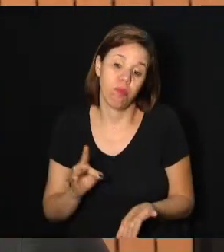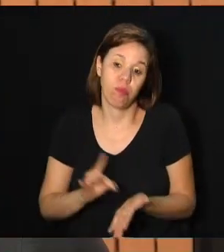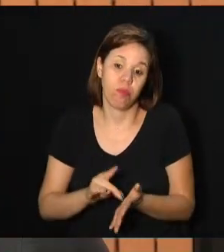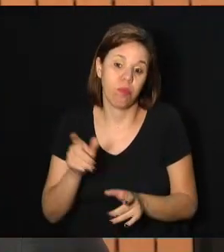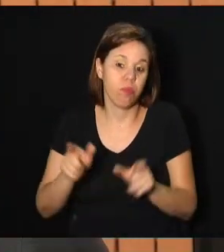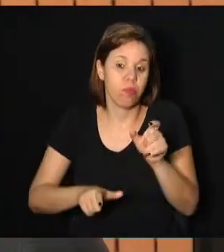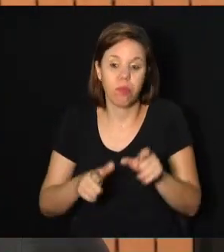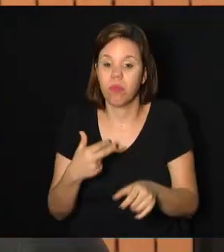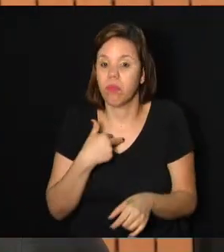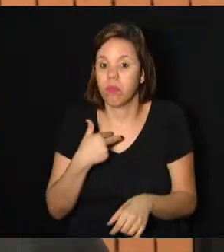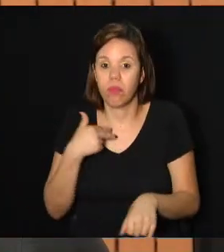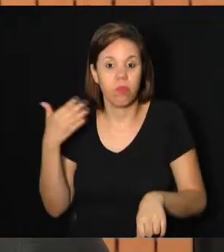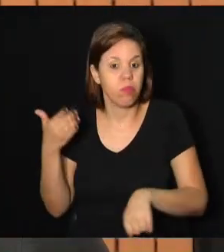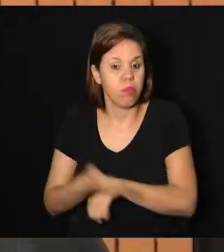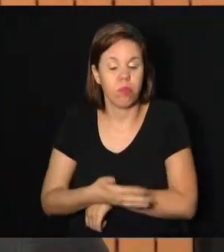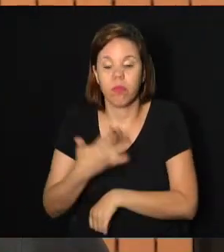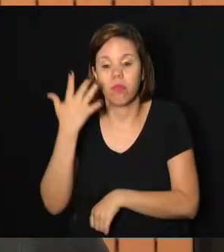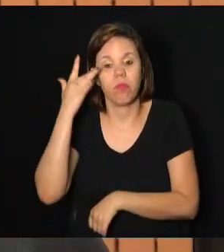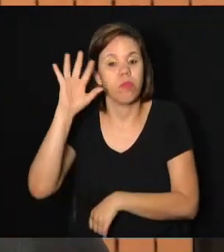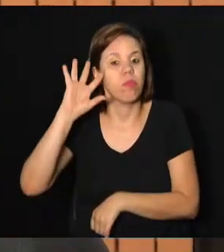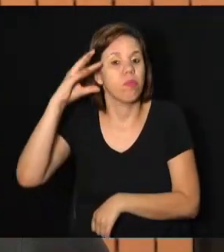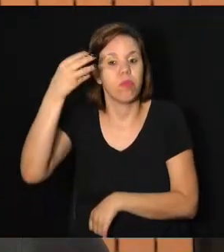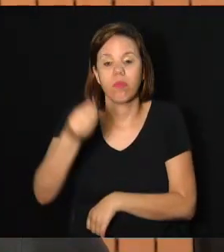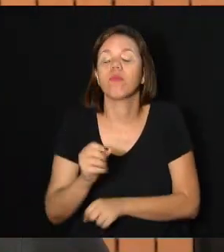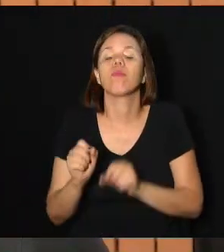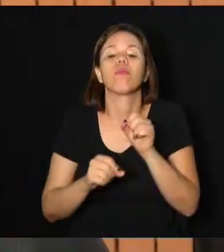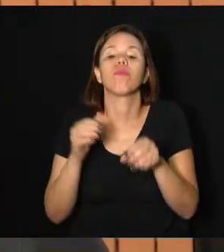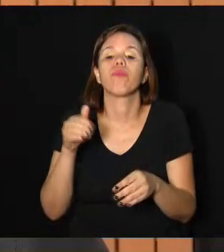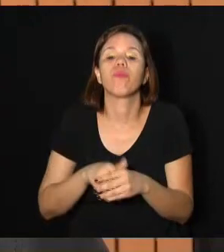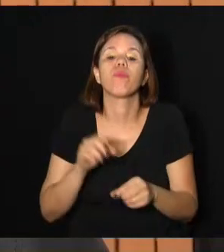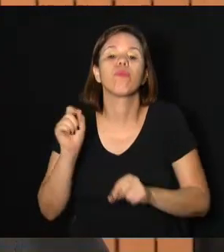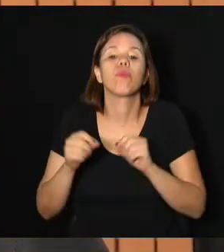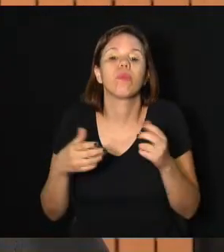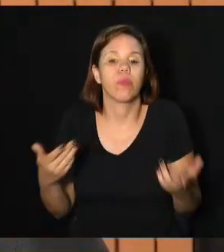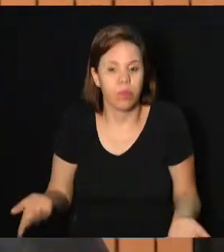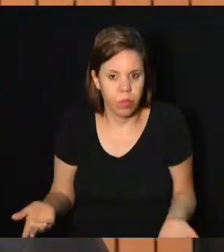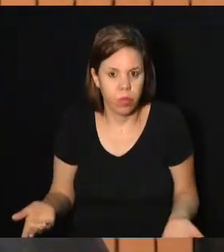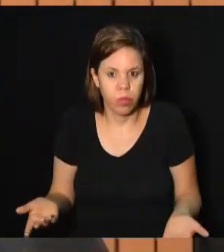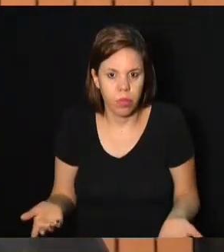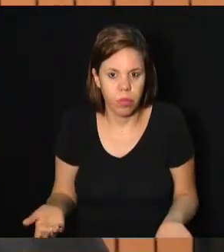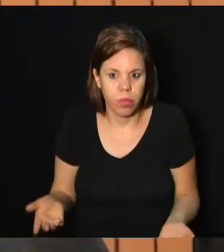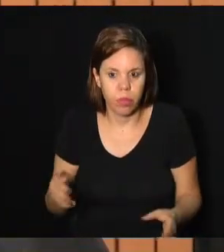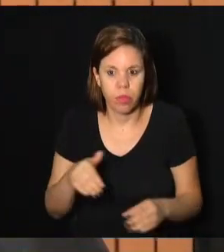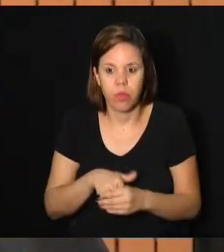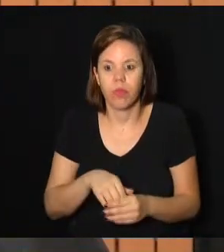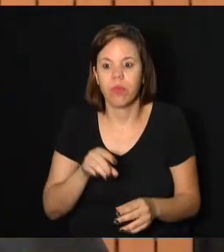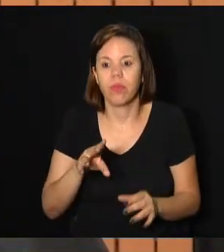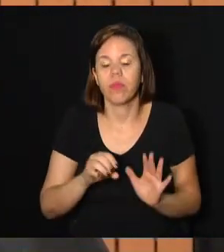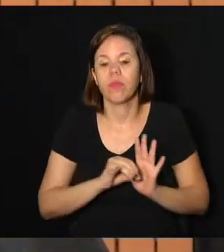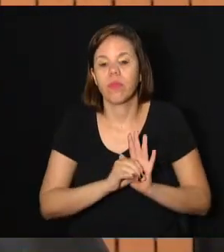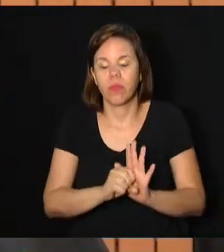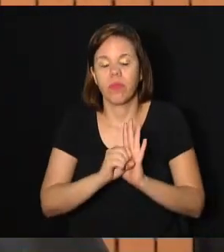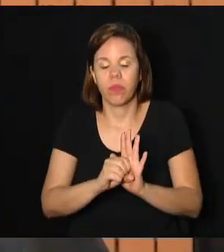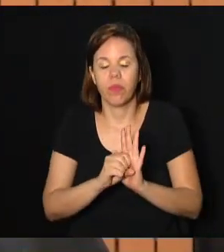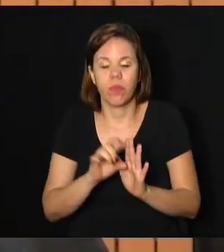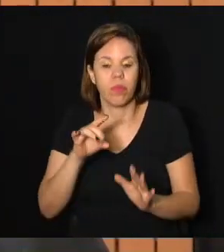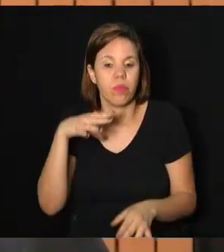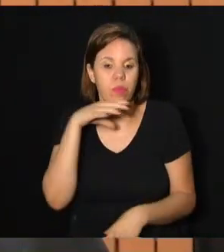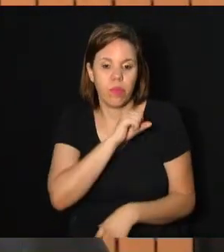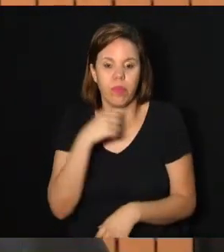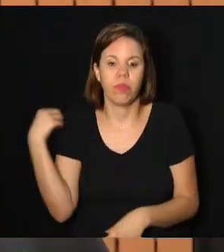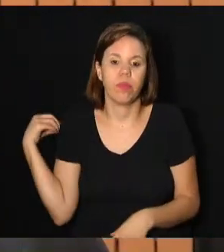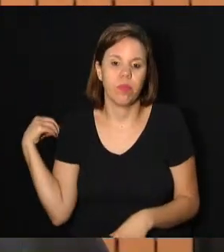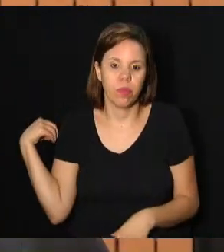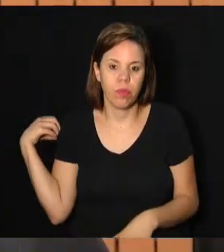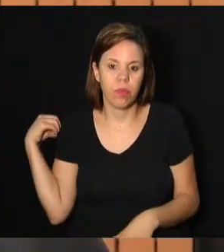podem acessar, as pessoas não têm conhecimento de quem votou o quê. E a votação simbólica ela acontece de forma muito rápida, né? É uma